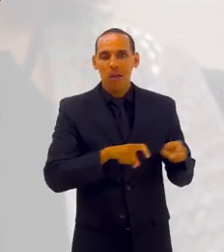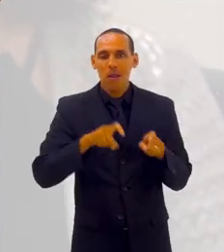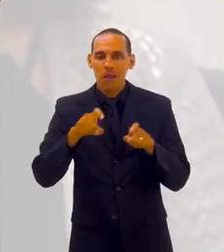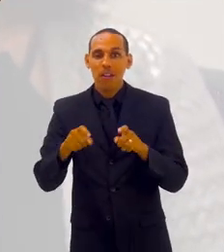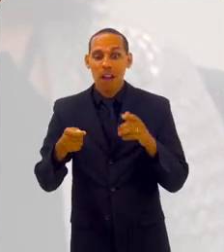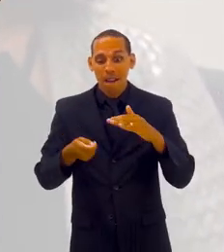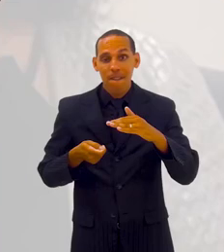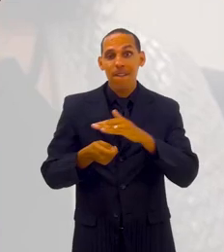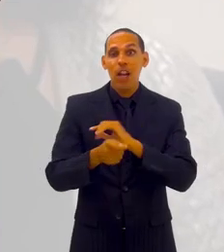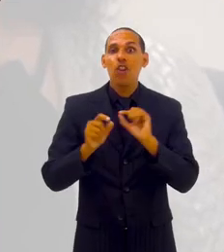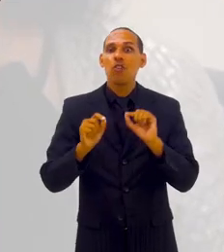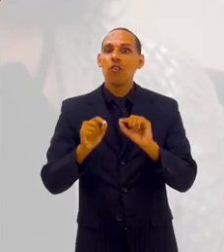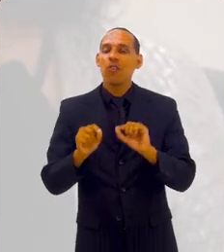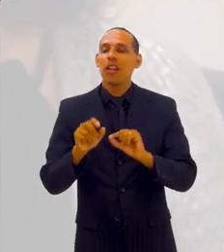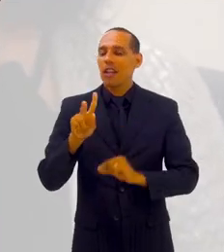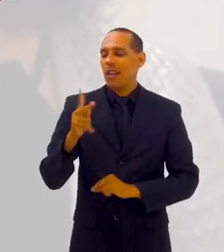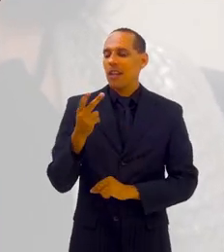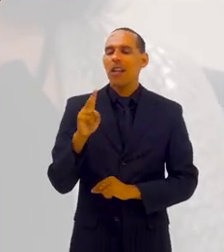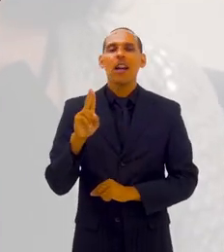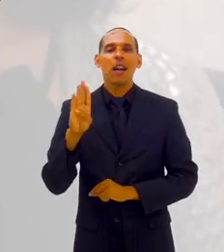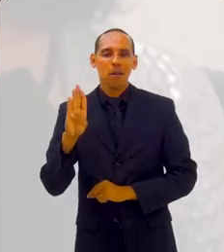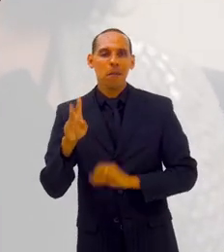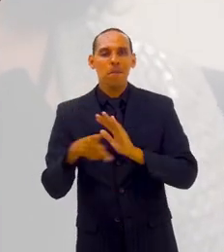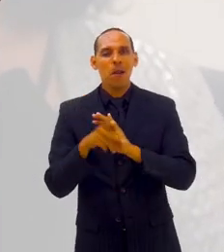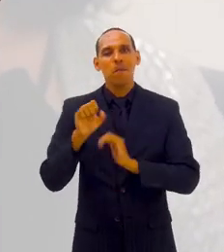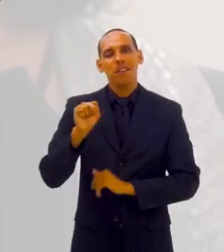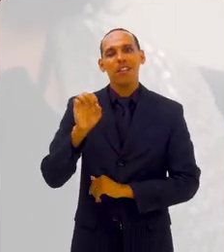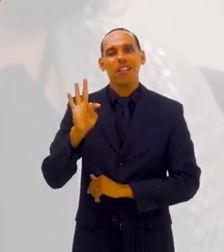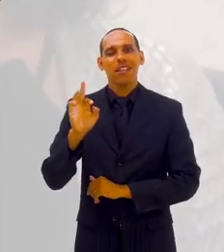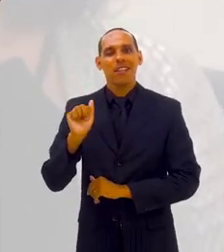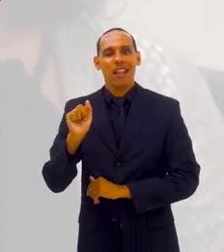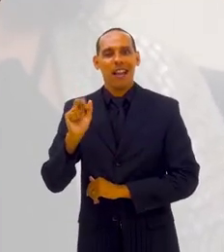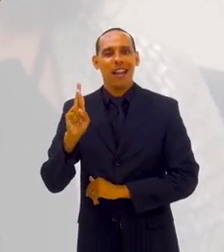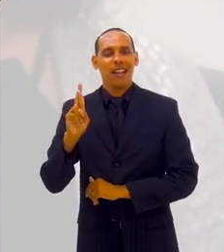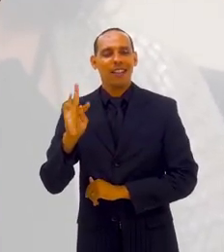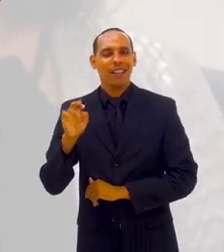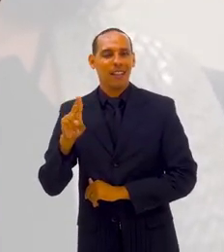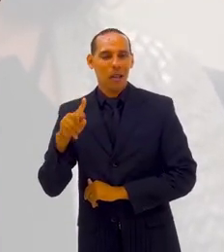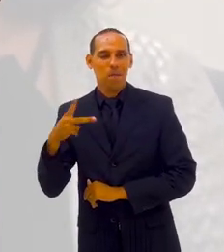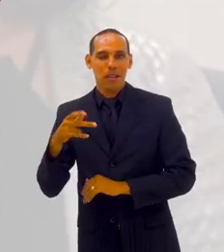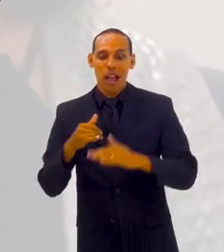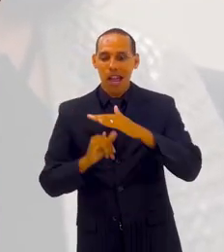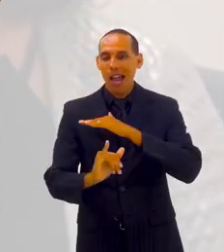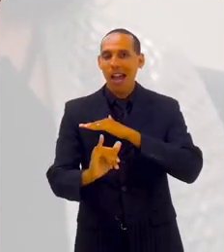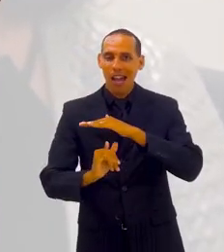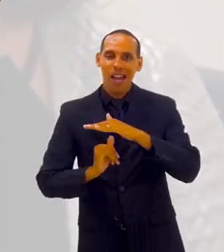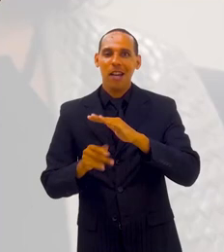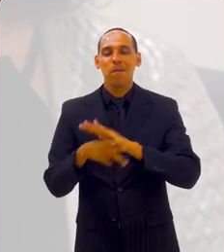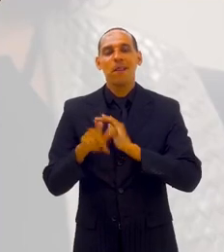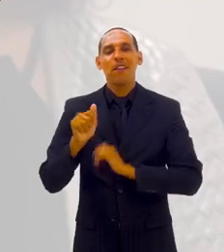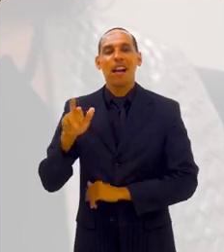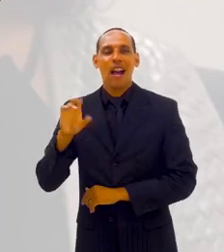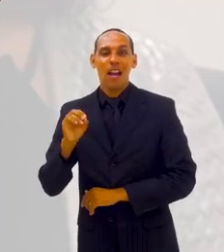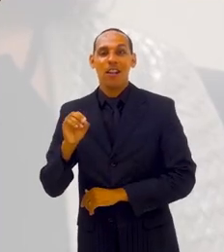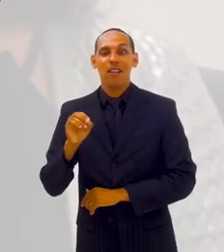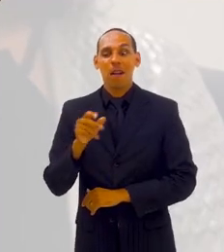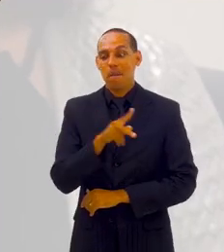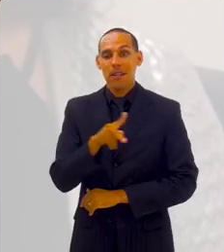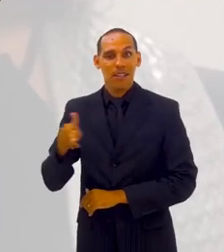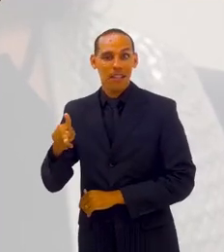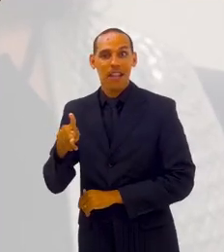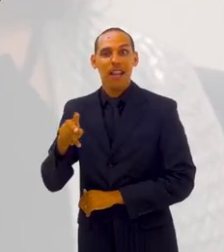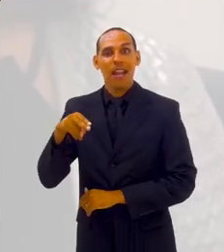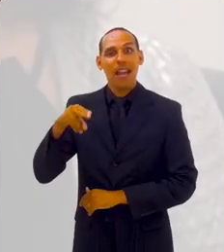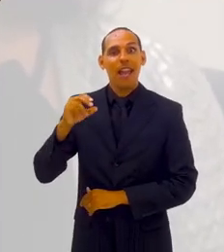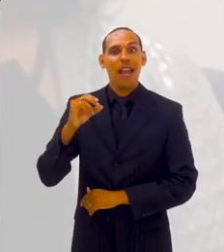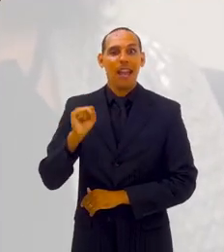vem investindo no desenvolvimento de um Rubi de startups do Agro que conta pra gente na agenda de futuro 20 23 de hoje é